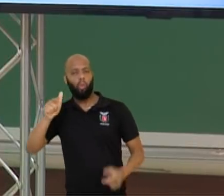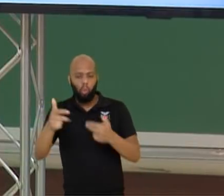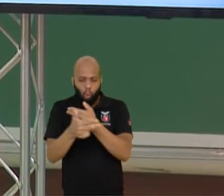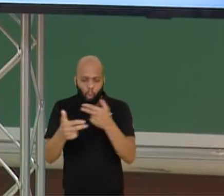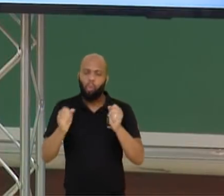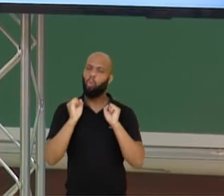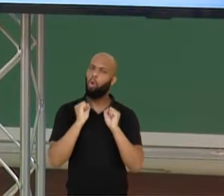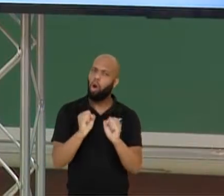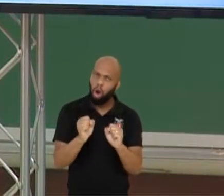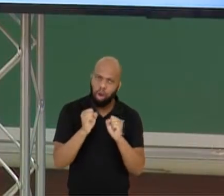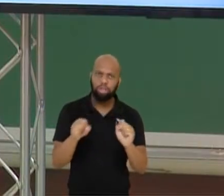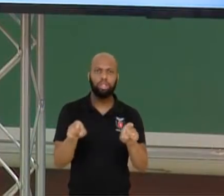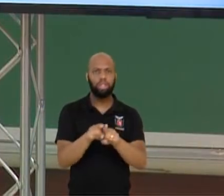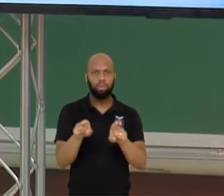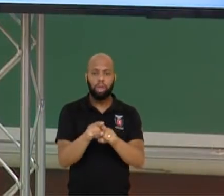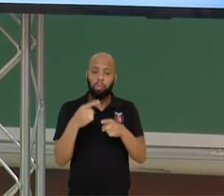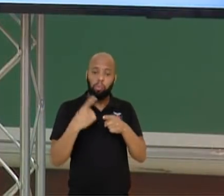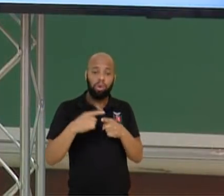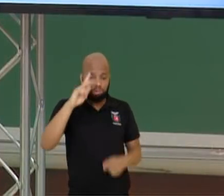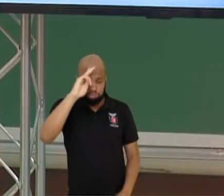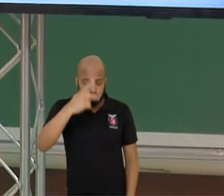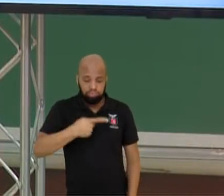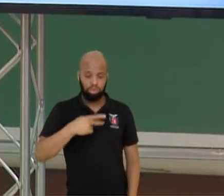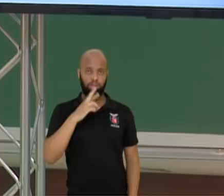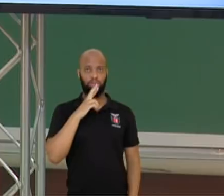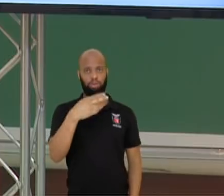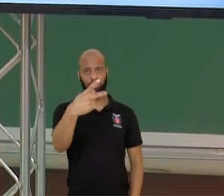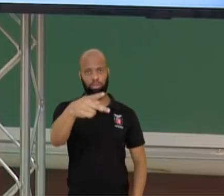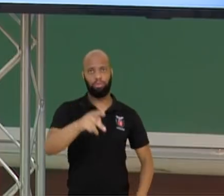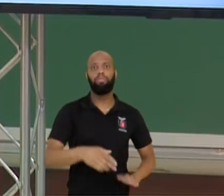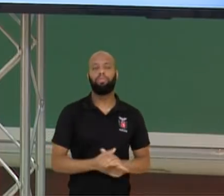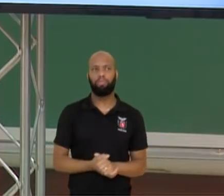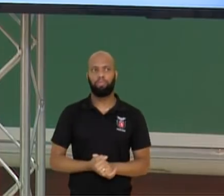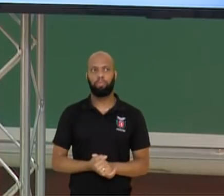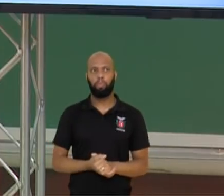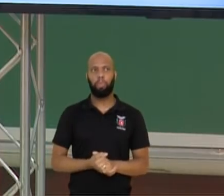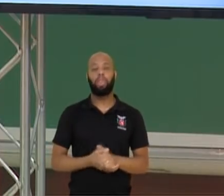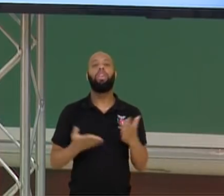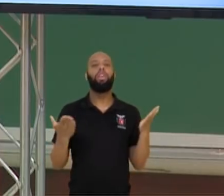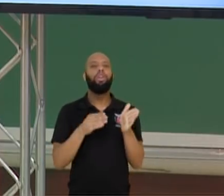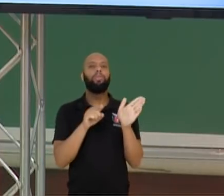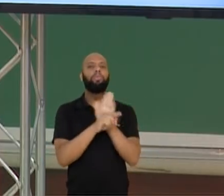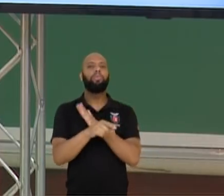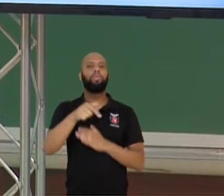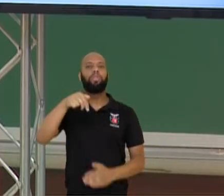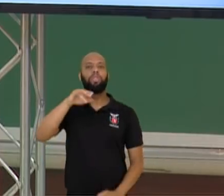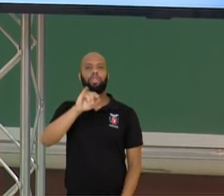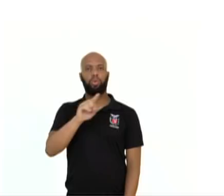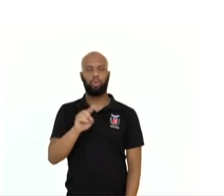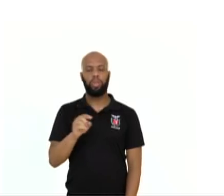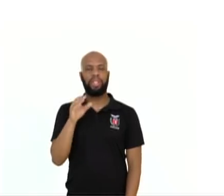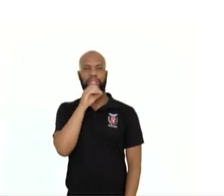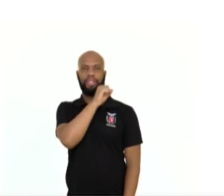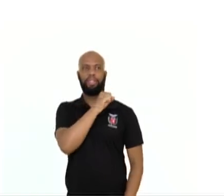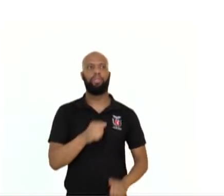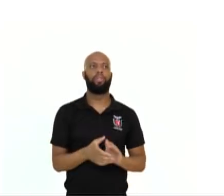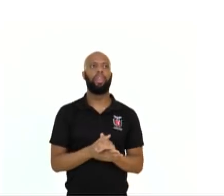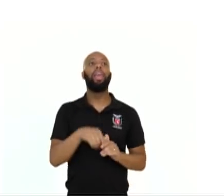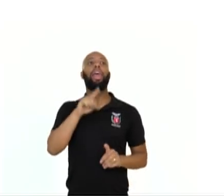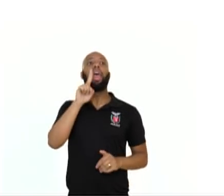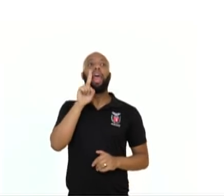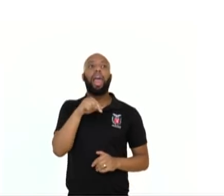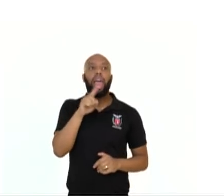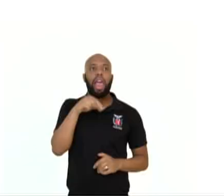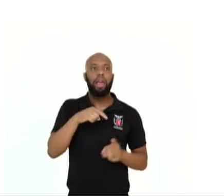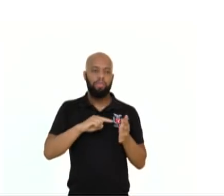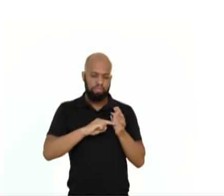faz mal, era uma questão mais pessoal aqui mesmo. Um quiz agora, mais tranquilinho aqui. São